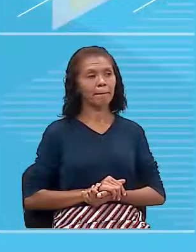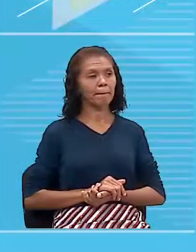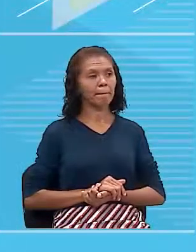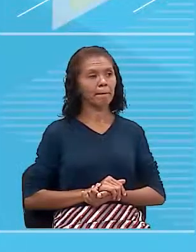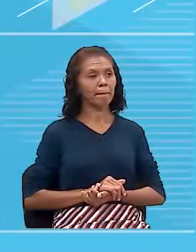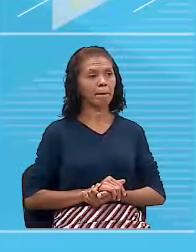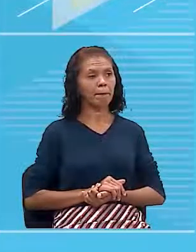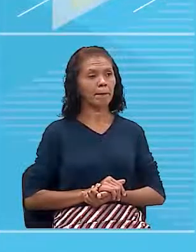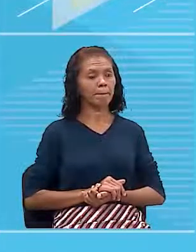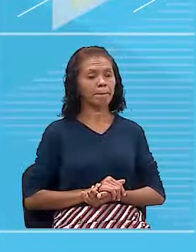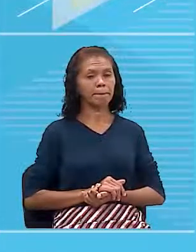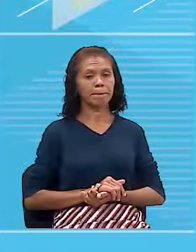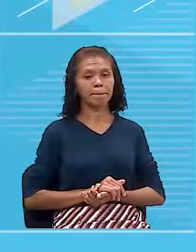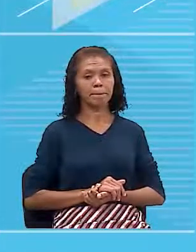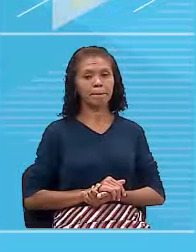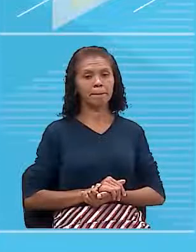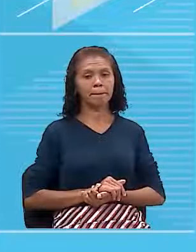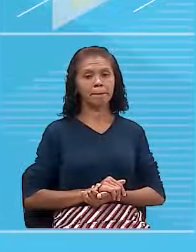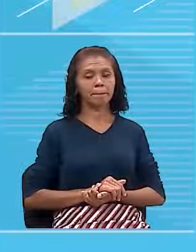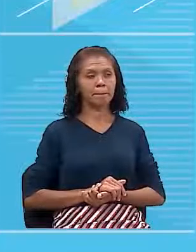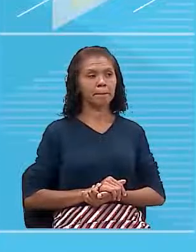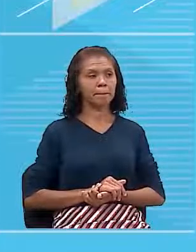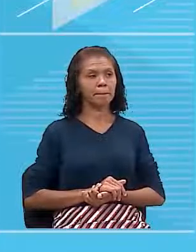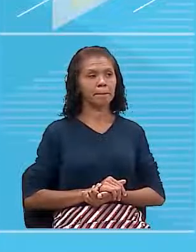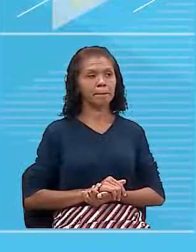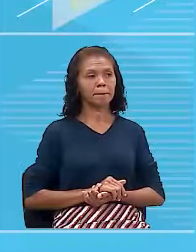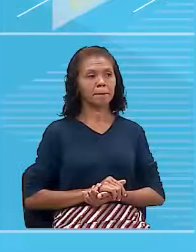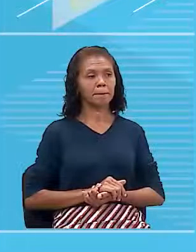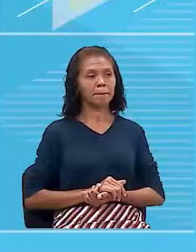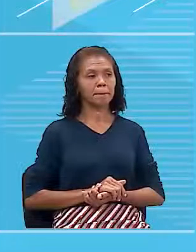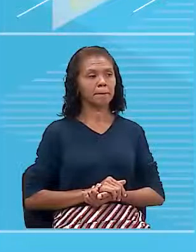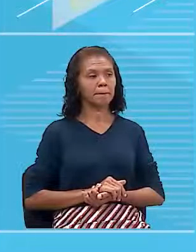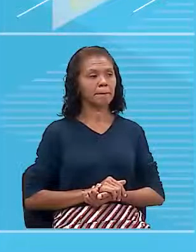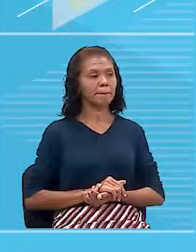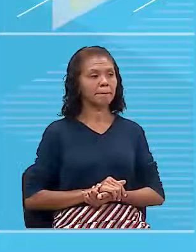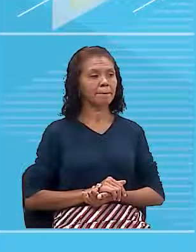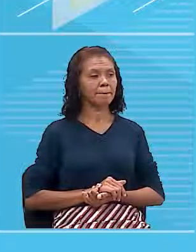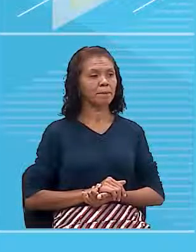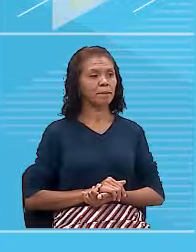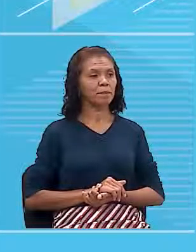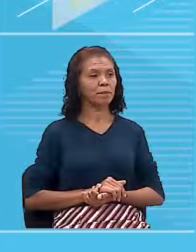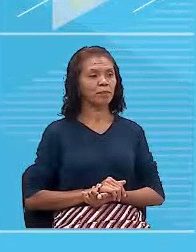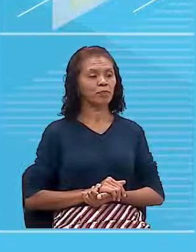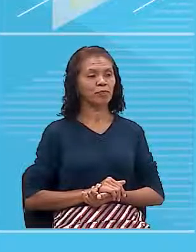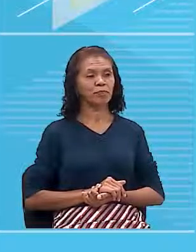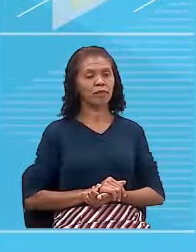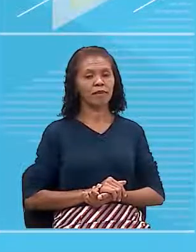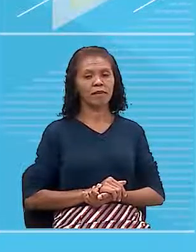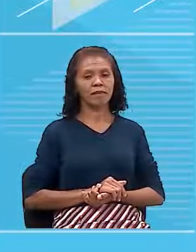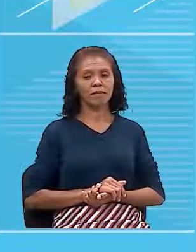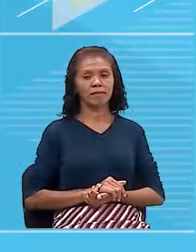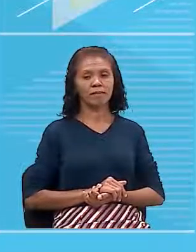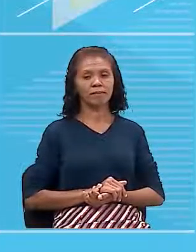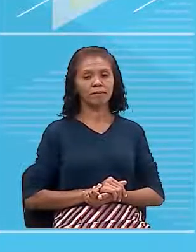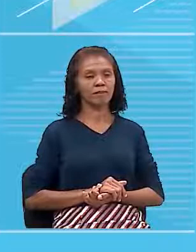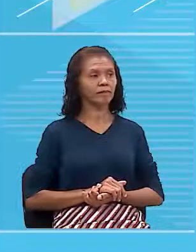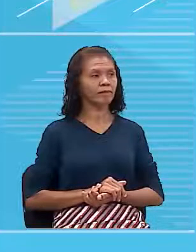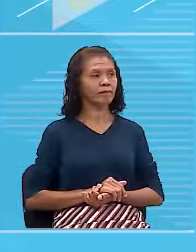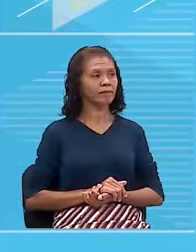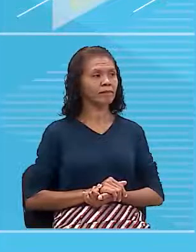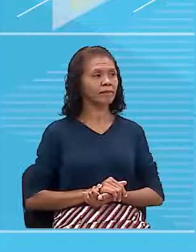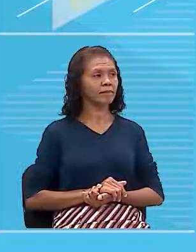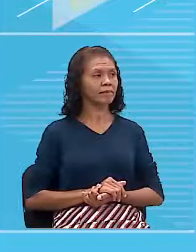e se você quiser também a massa das proteínas